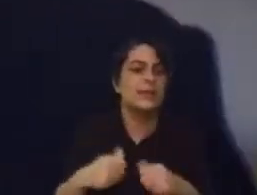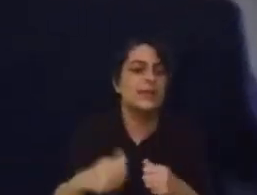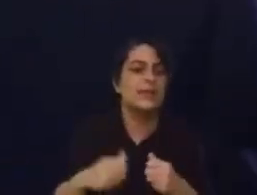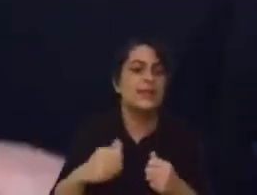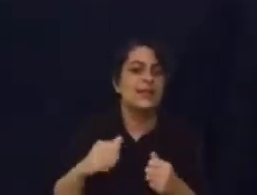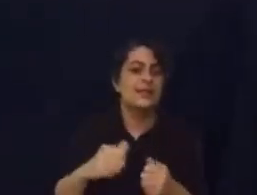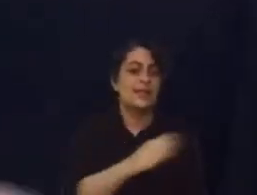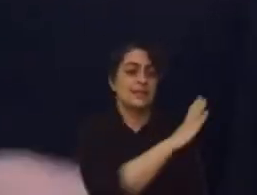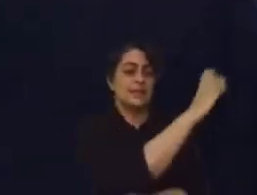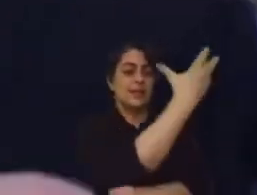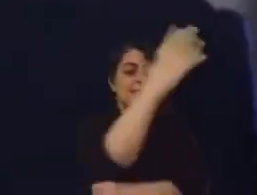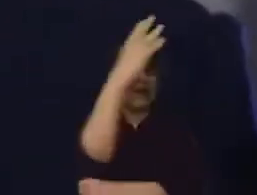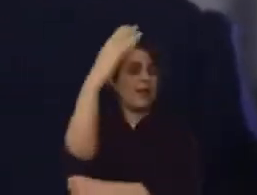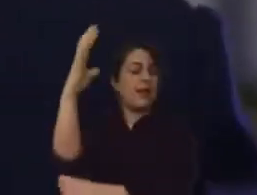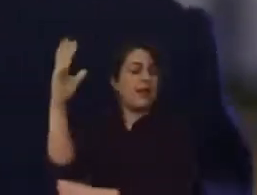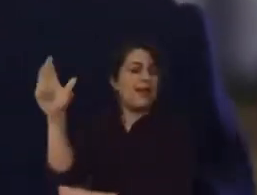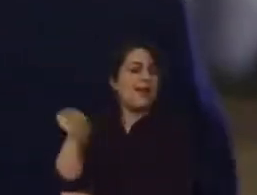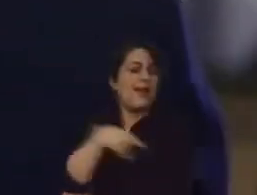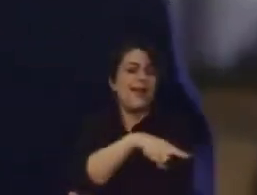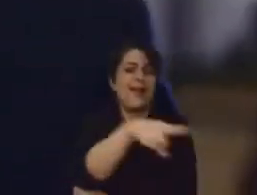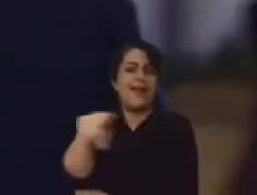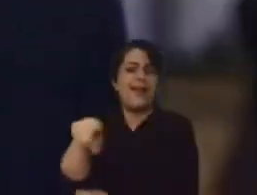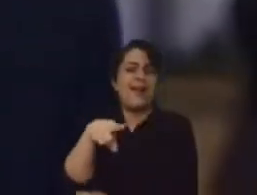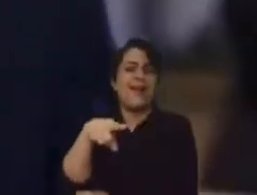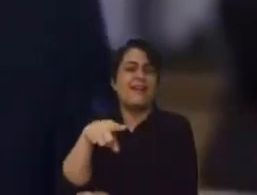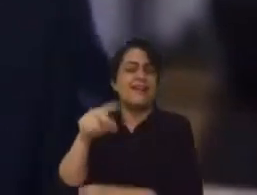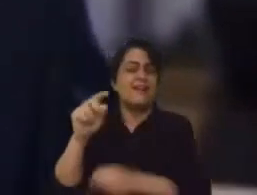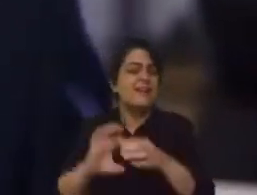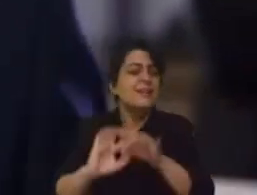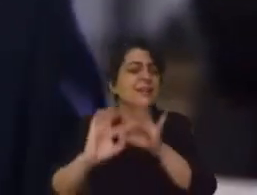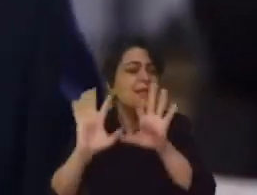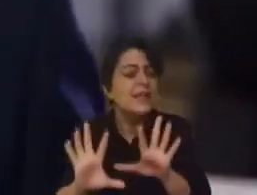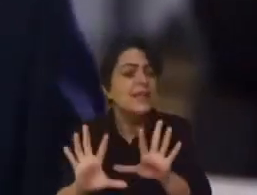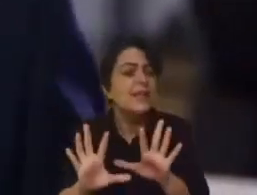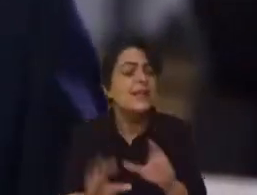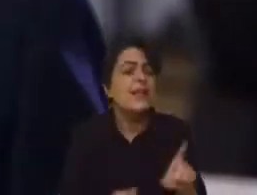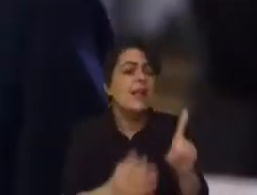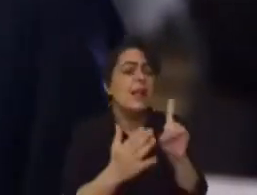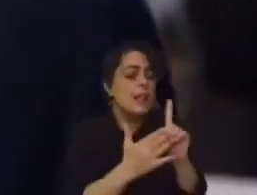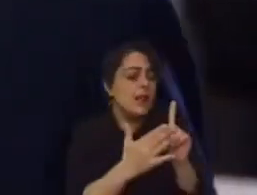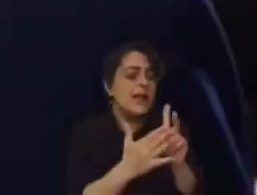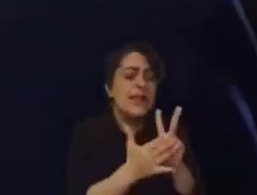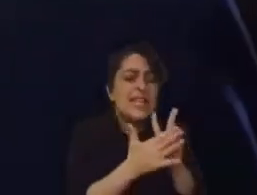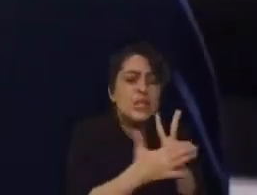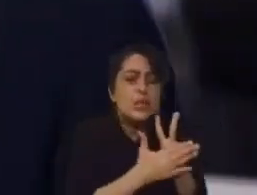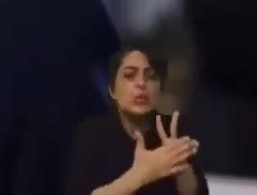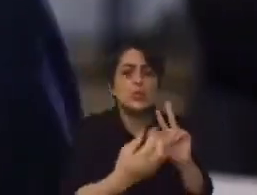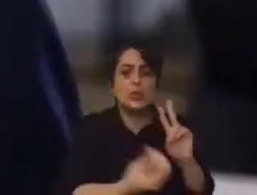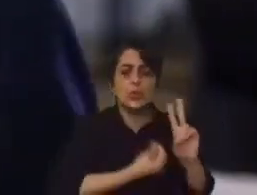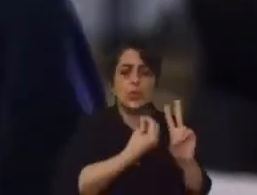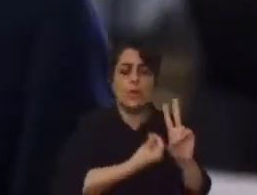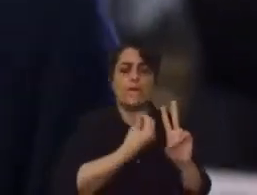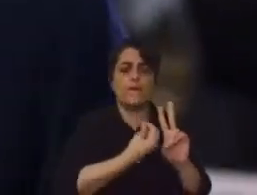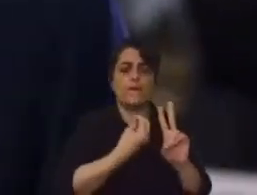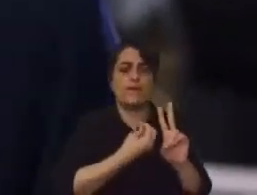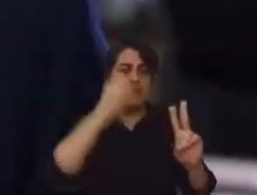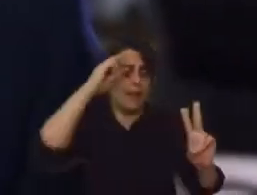permitir que os índios sobrevivam com dignidade e com respeito. Nós precisamos